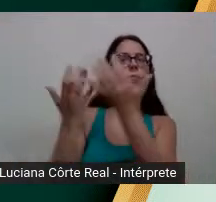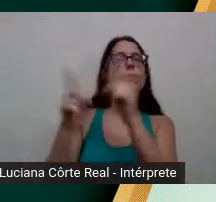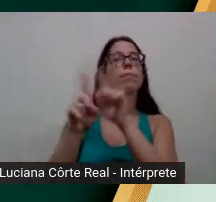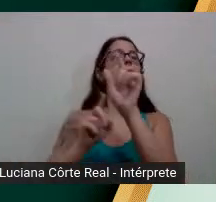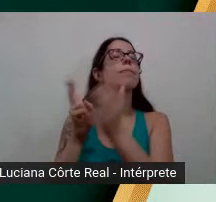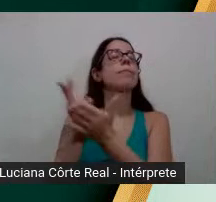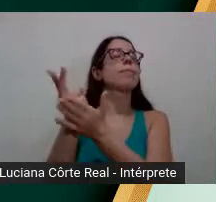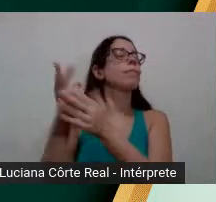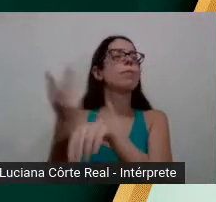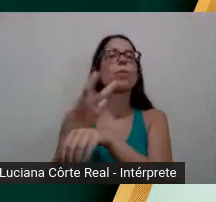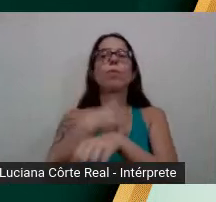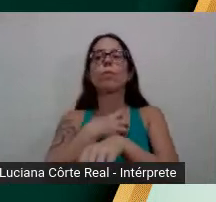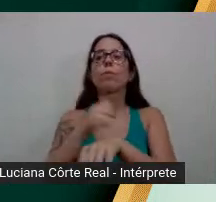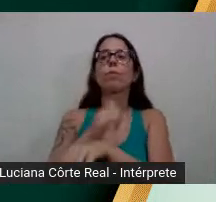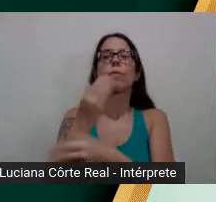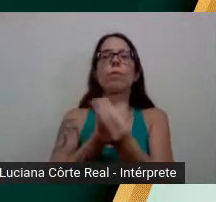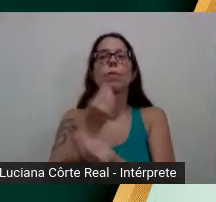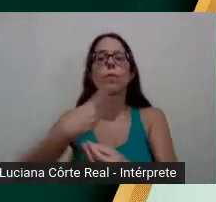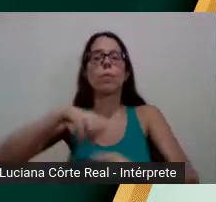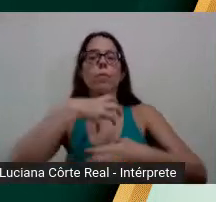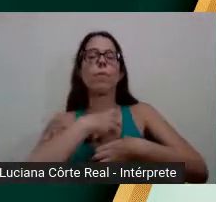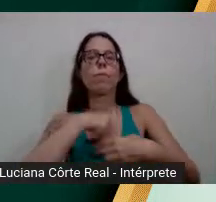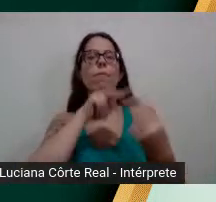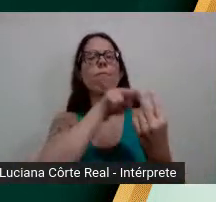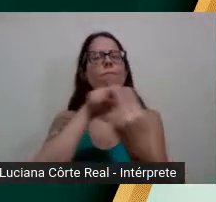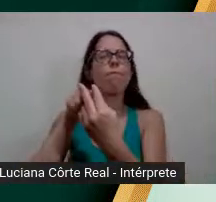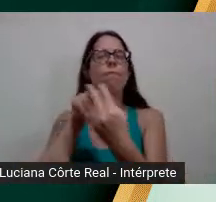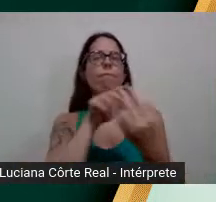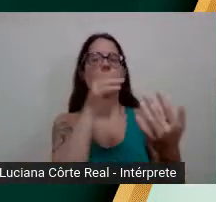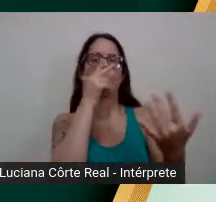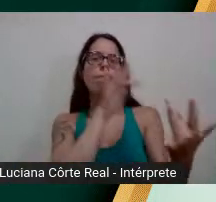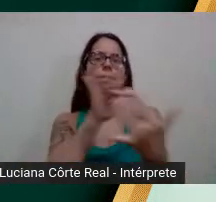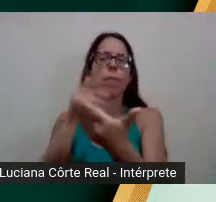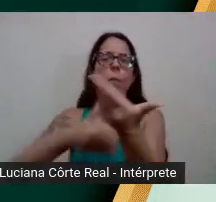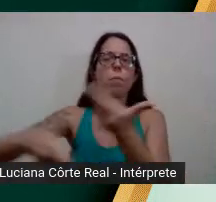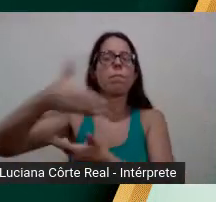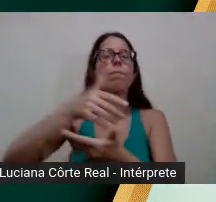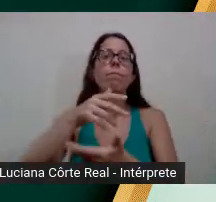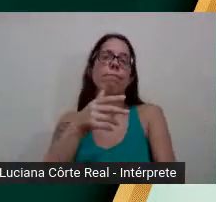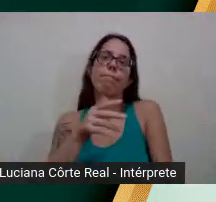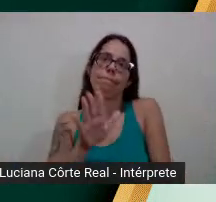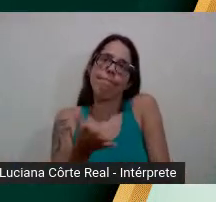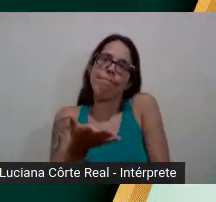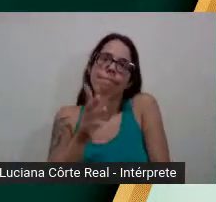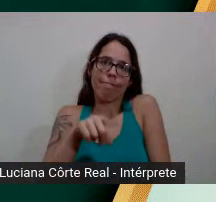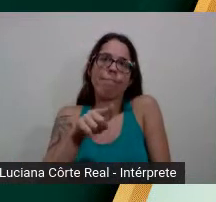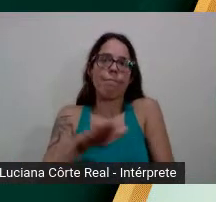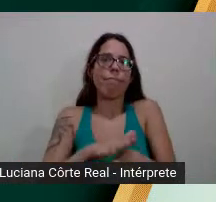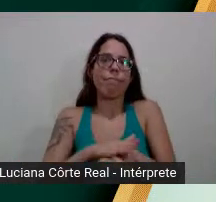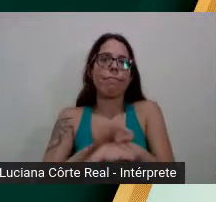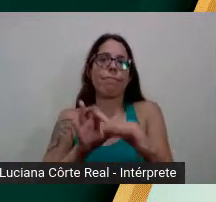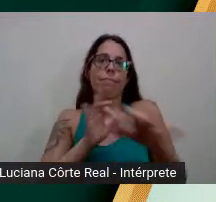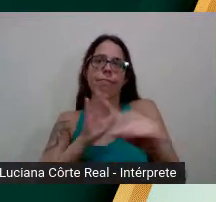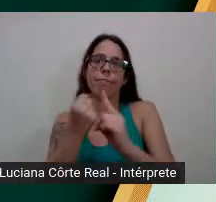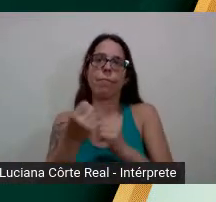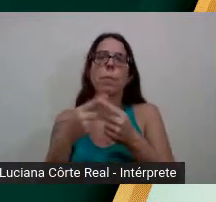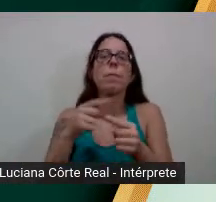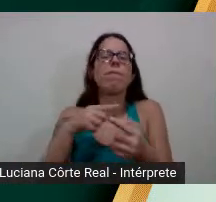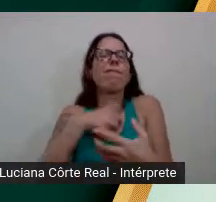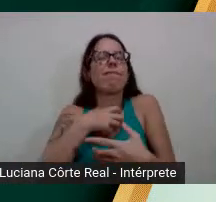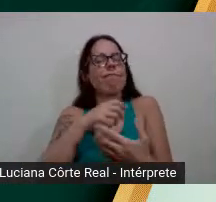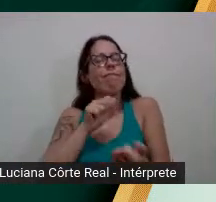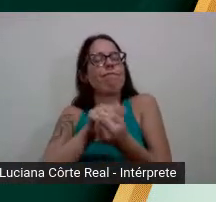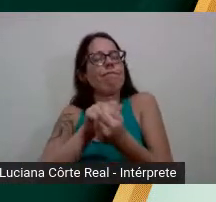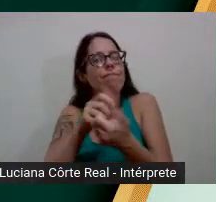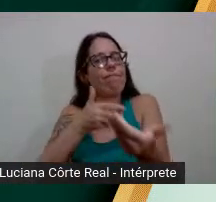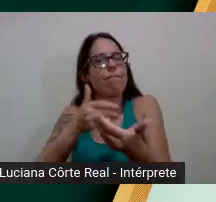que possamos nos sentir mais próximos, mesmo em tempos de distanciamento social. Obrigada por sempre